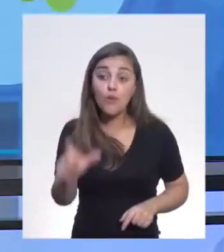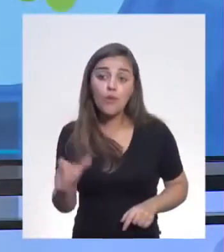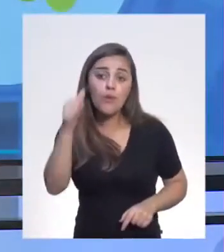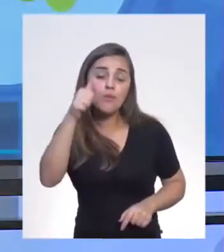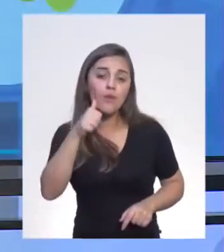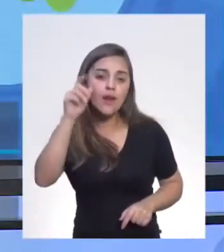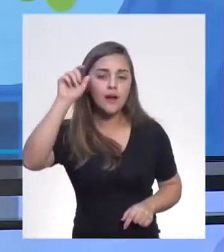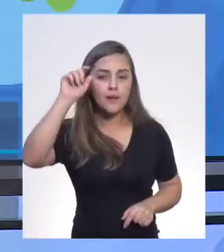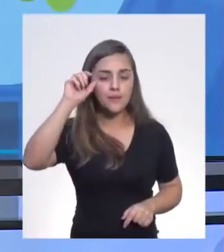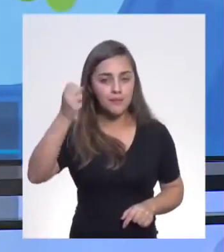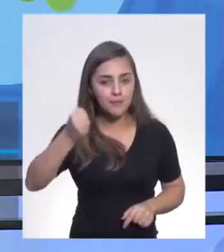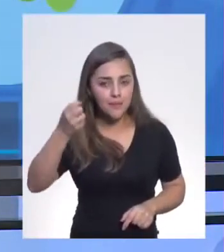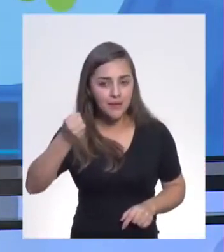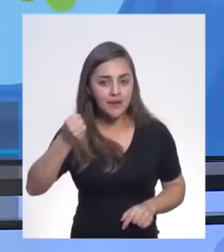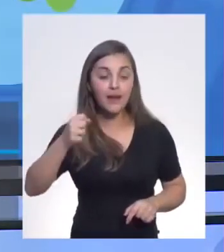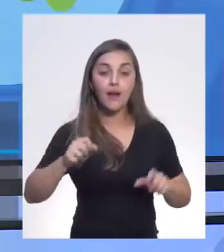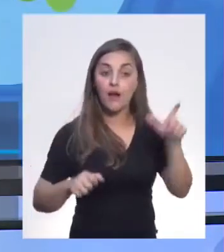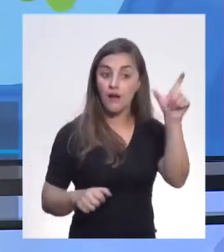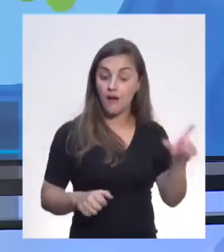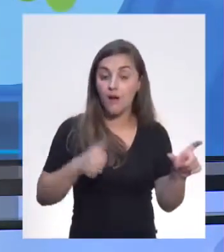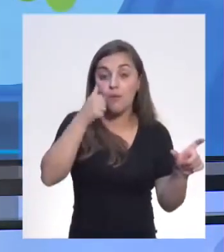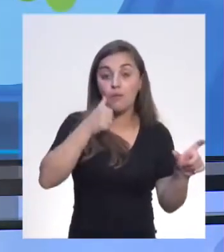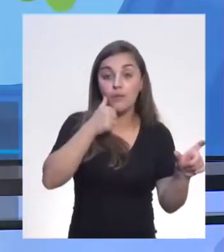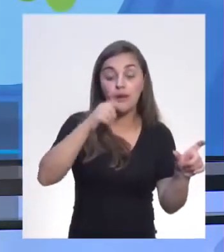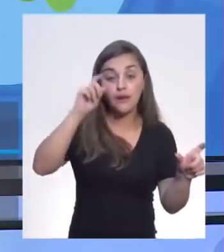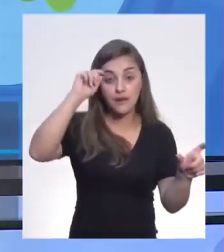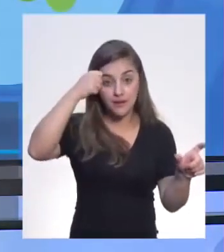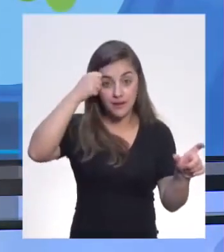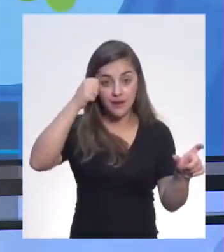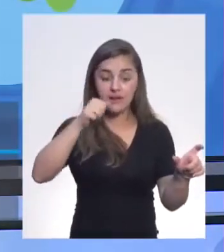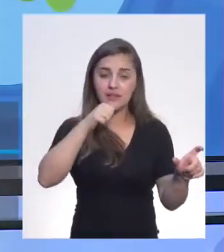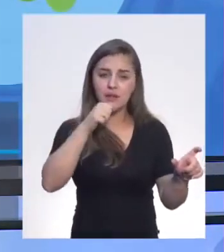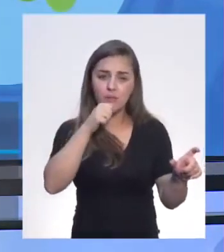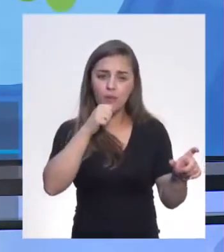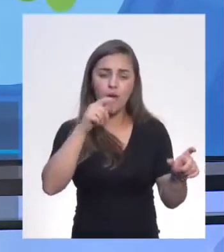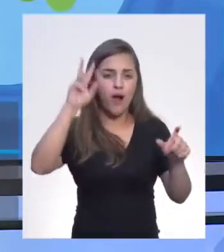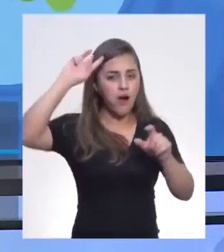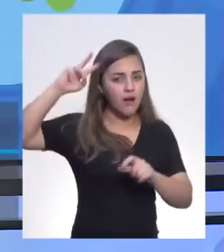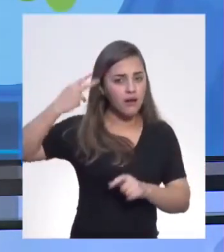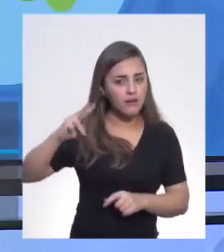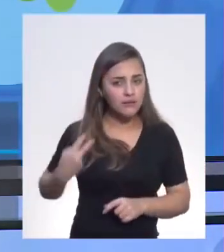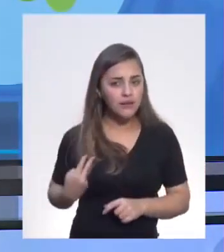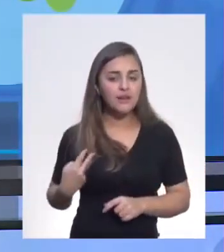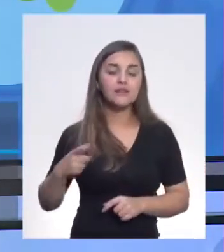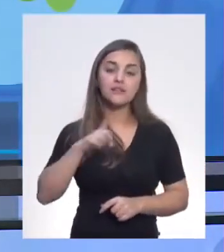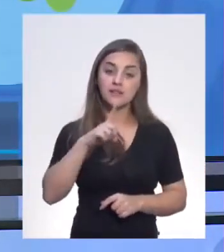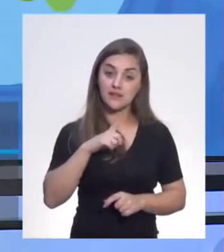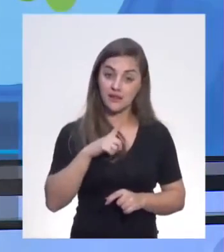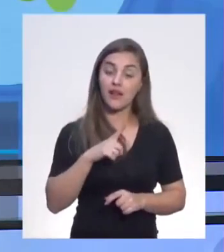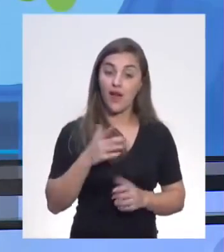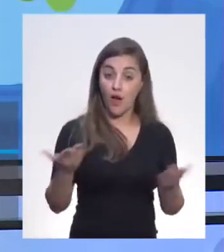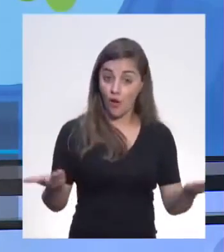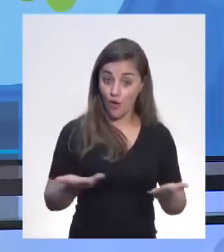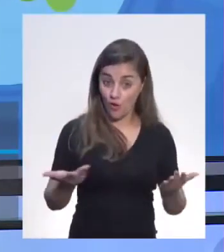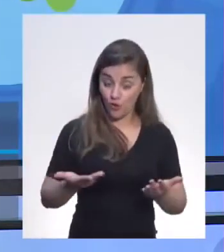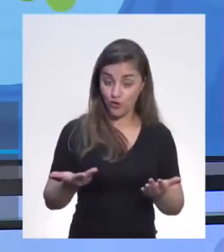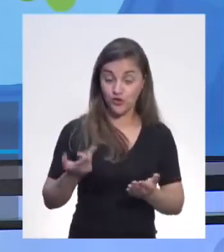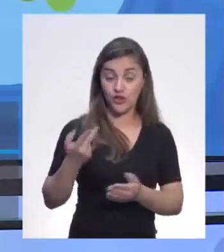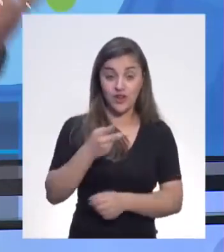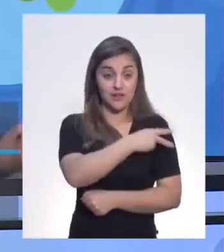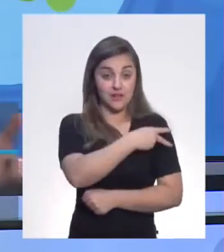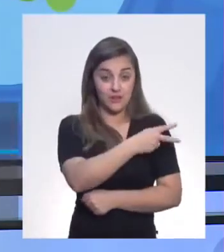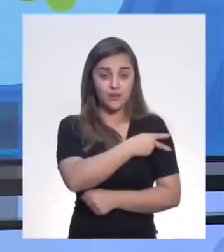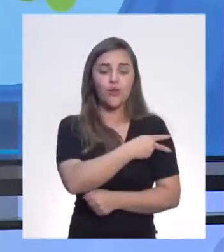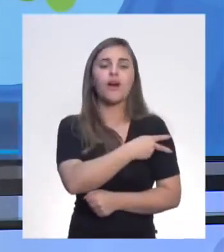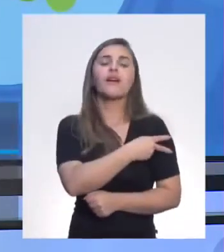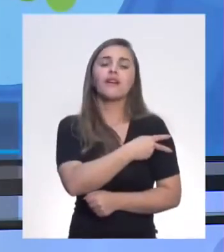mulher negra. Como vocês estavam falando sobre dread, trança. Se vocês quiserem, a aula de hoje, do segundo ano, foi sobre apropriação cultural. A gente não